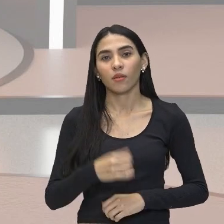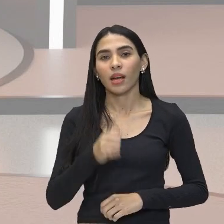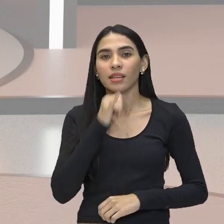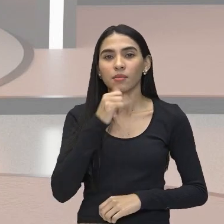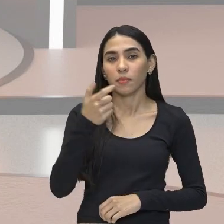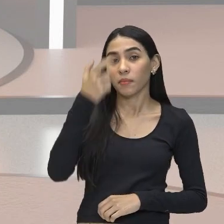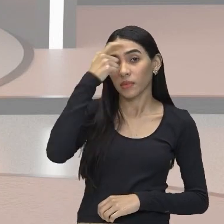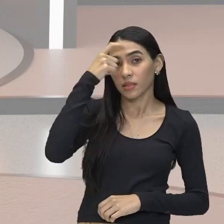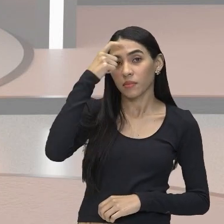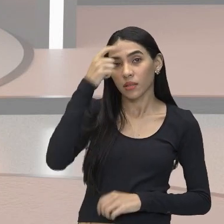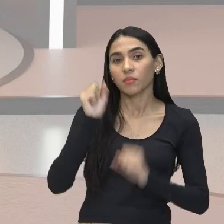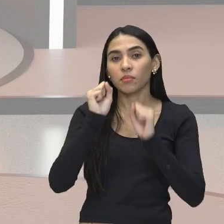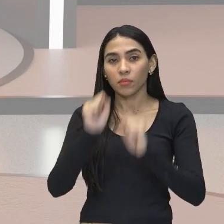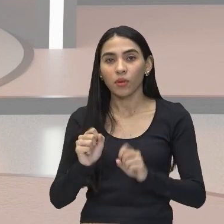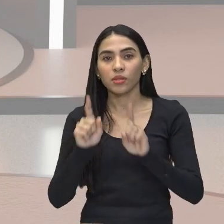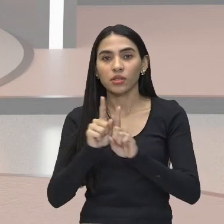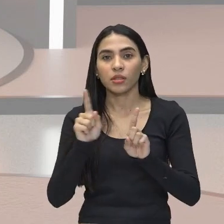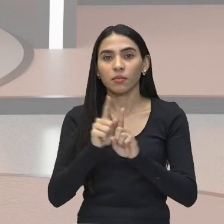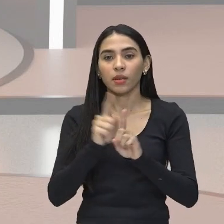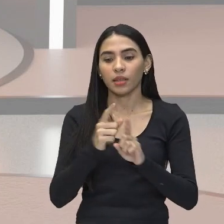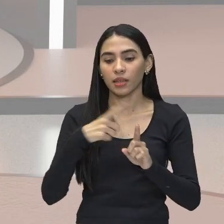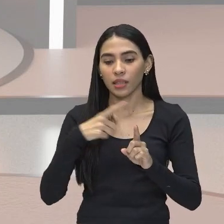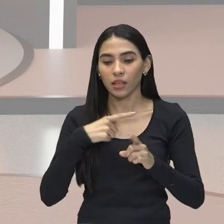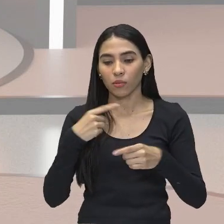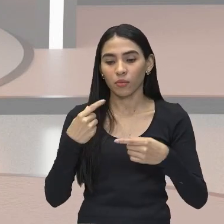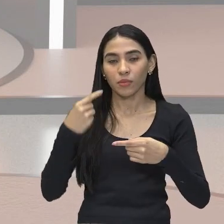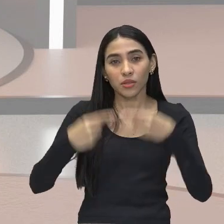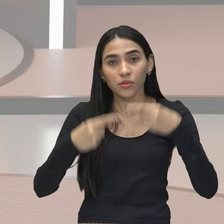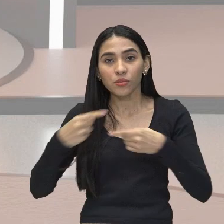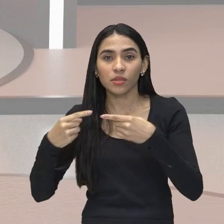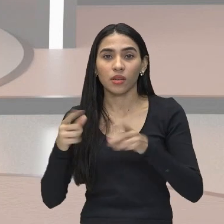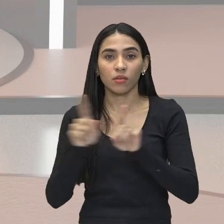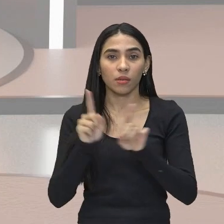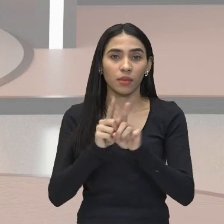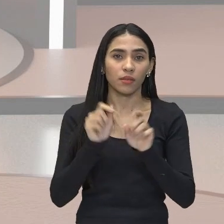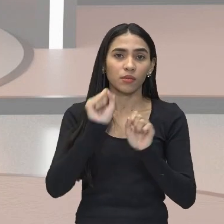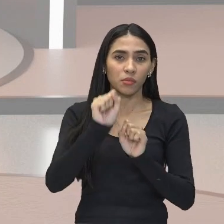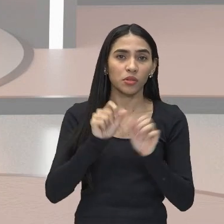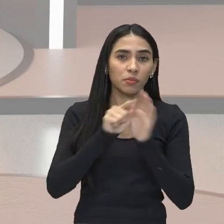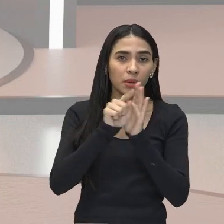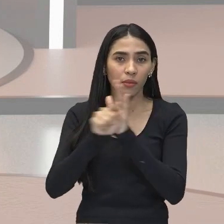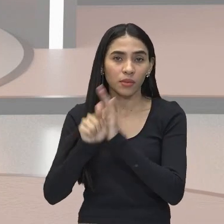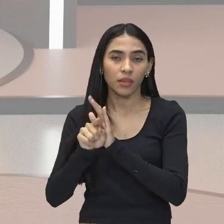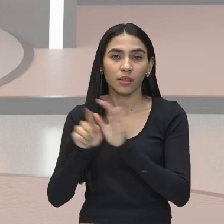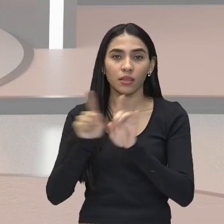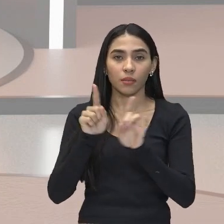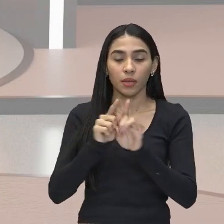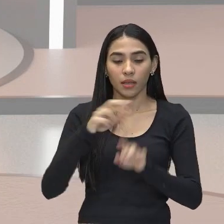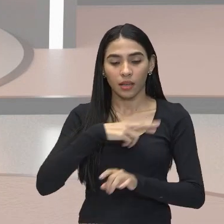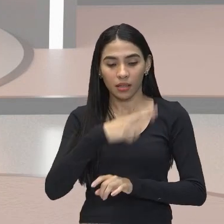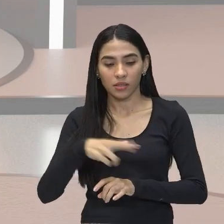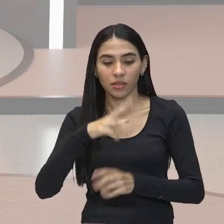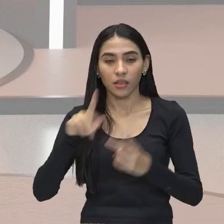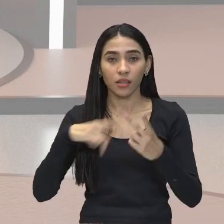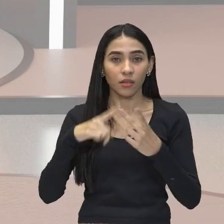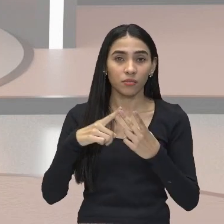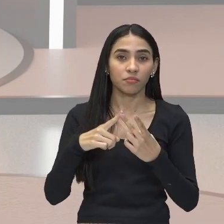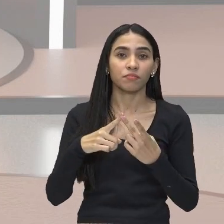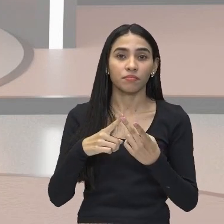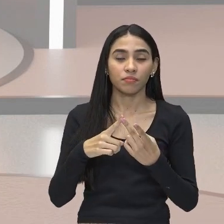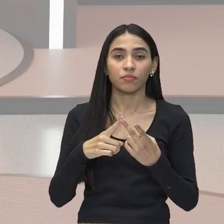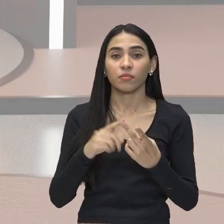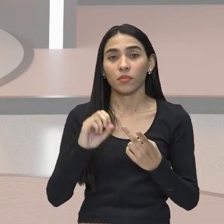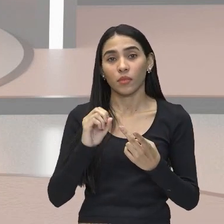pensamento aí pode entrar em atrito, pode ser questionado, né? As religiões, não é